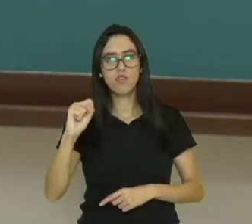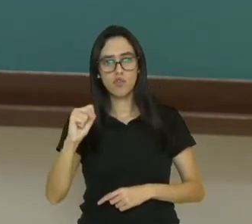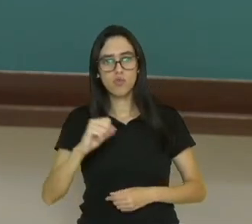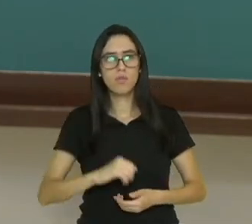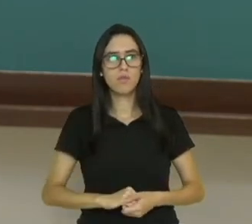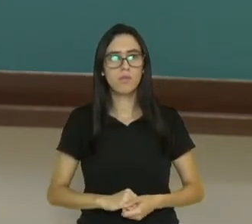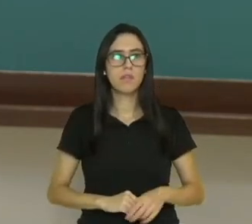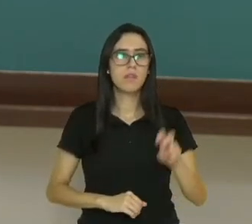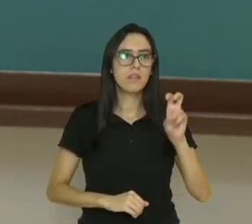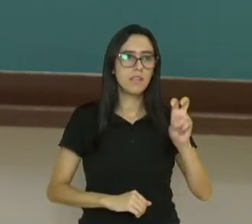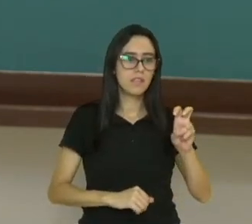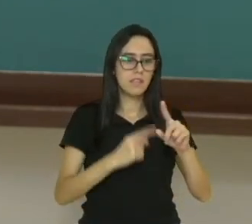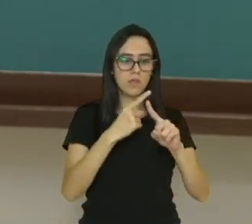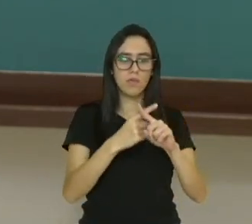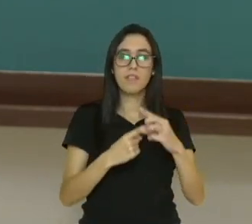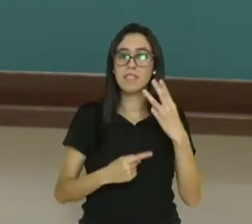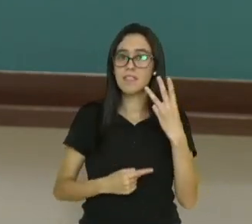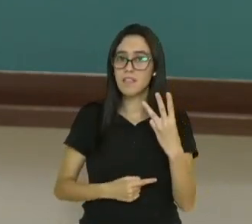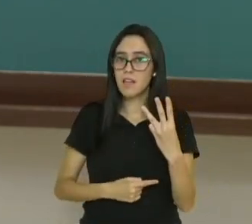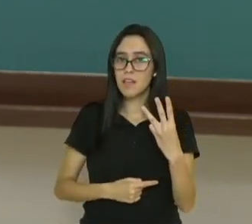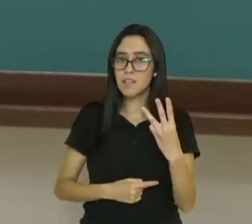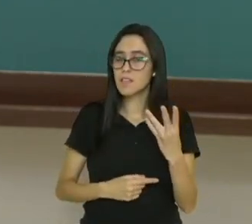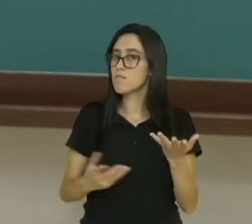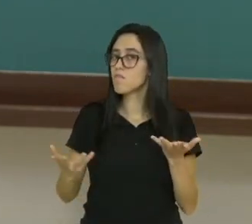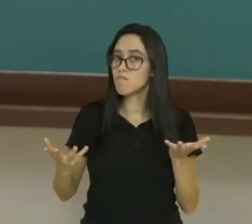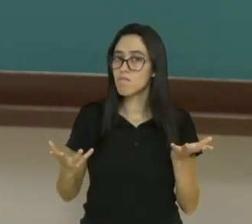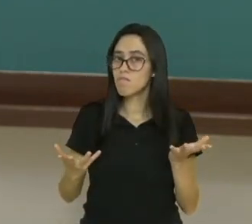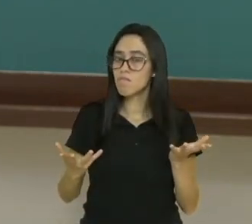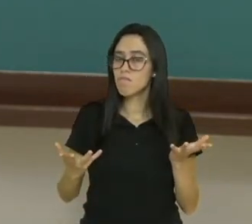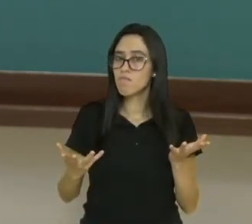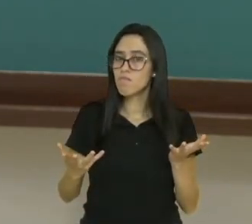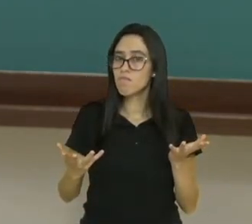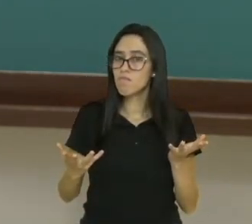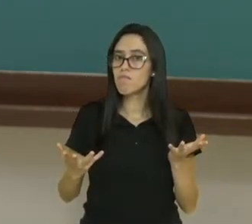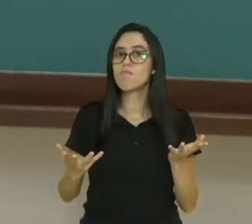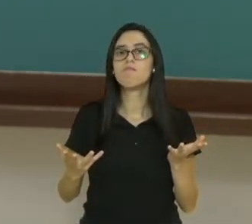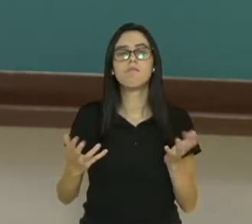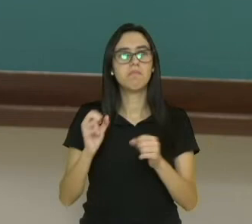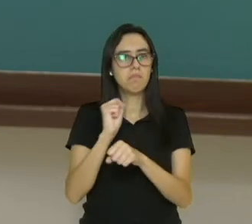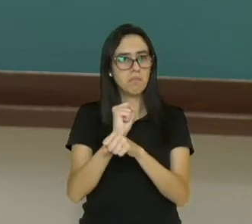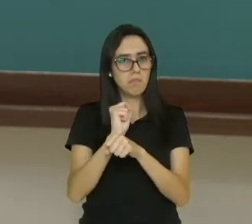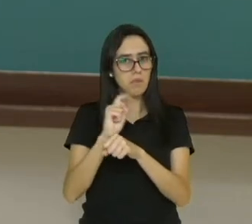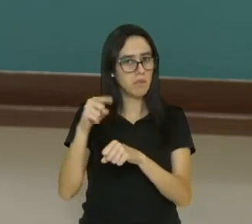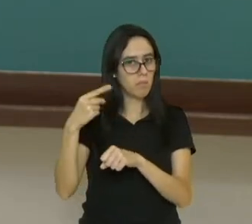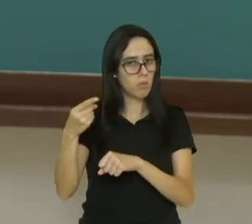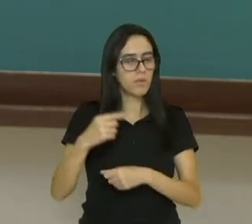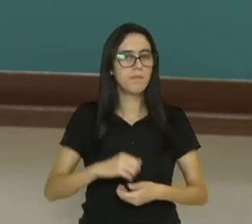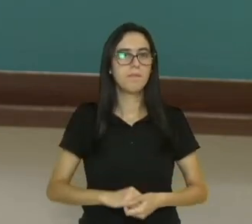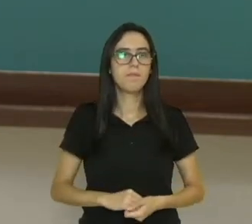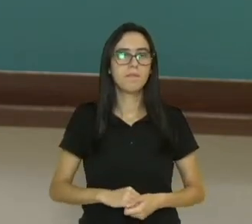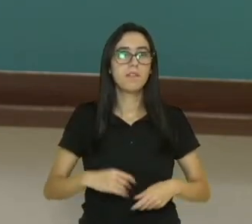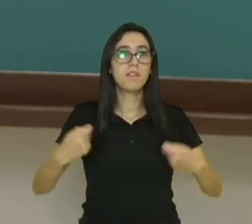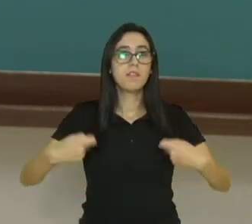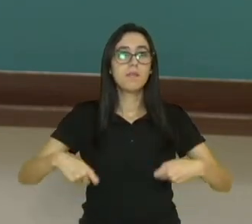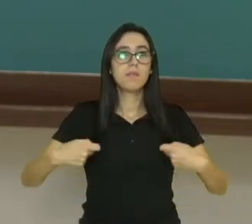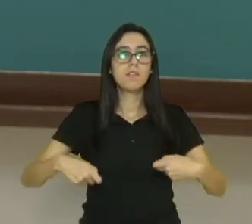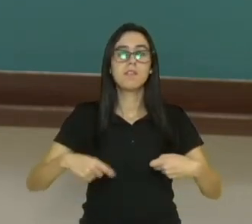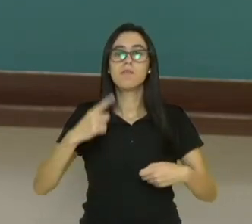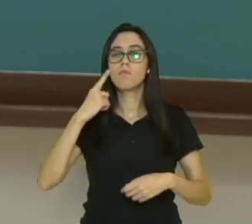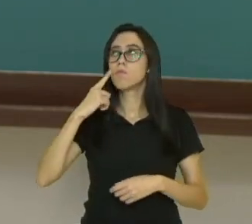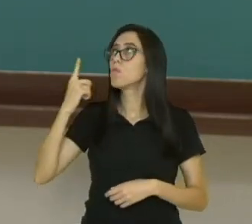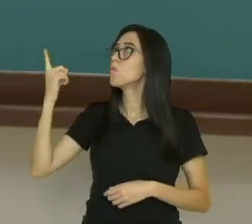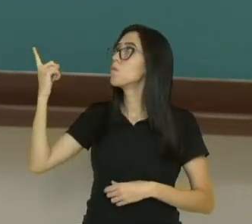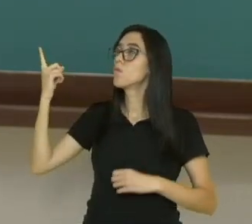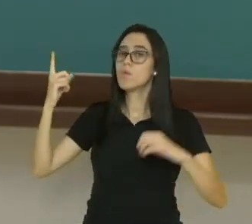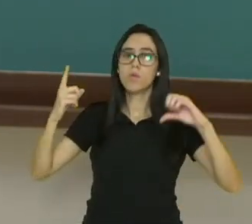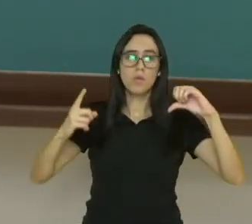5 vezes 3 vai dar quanto? A gente já vê. Aqui, eu vou ter que multiplicar por quanto de 9 para